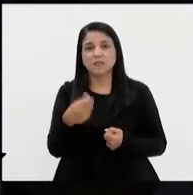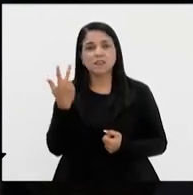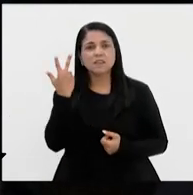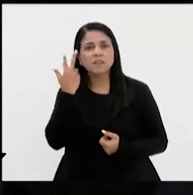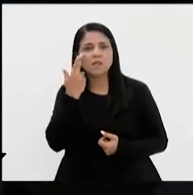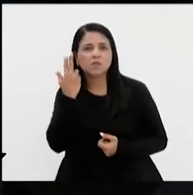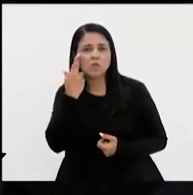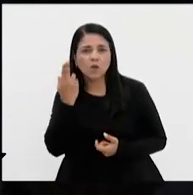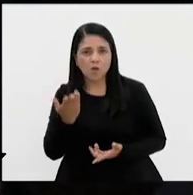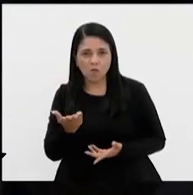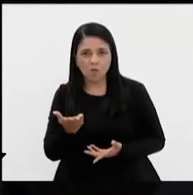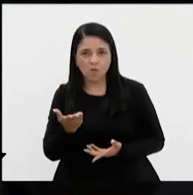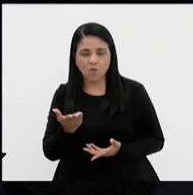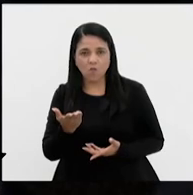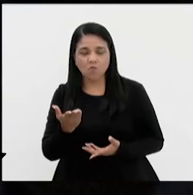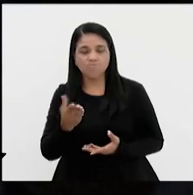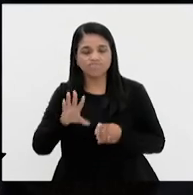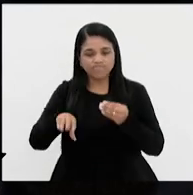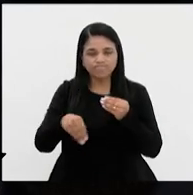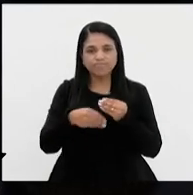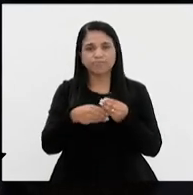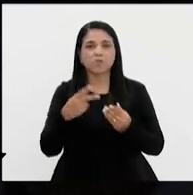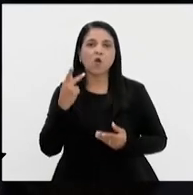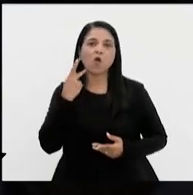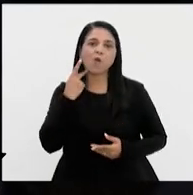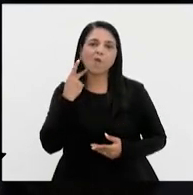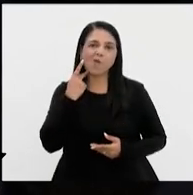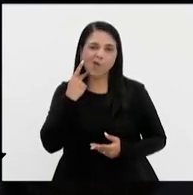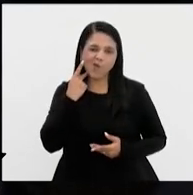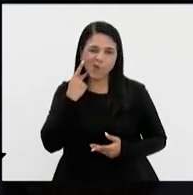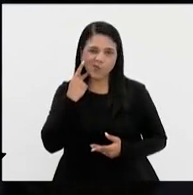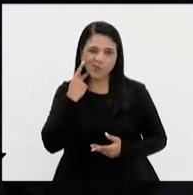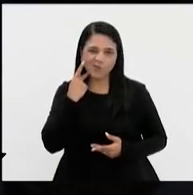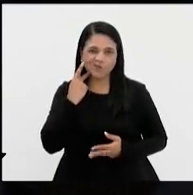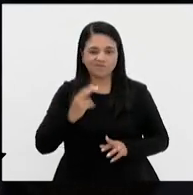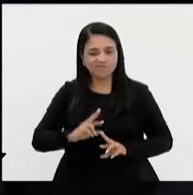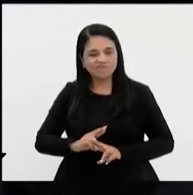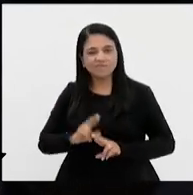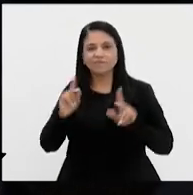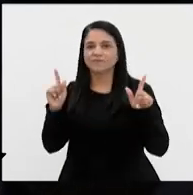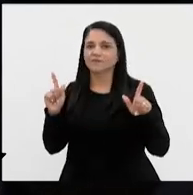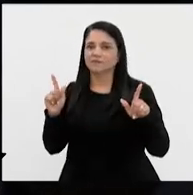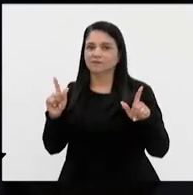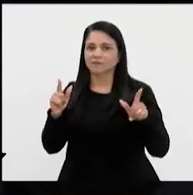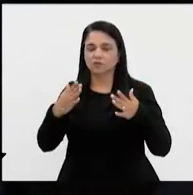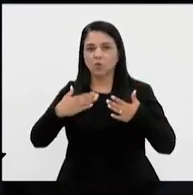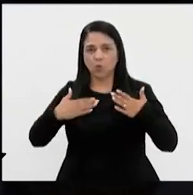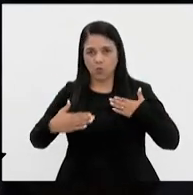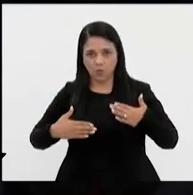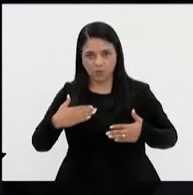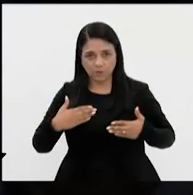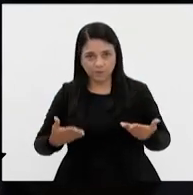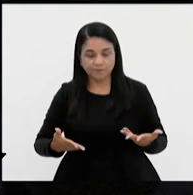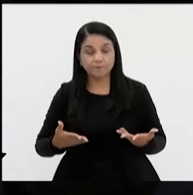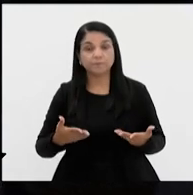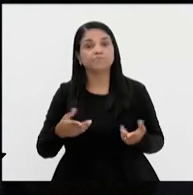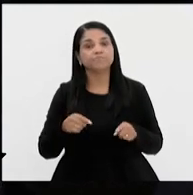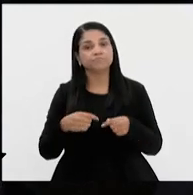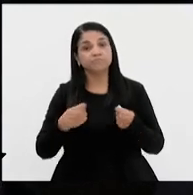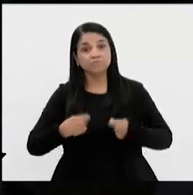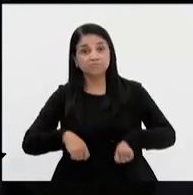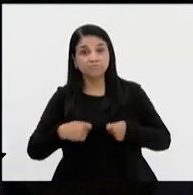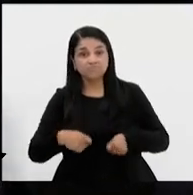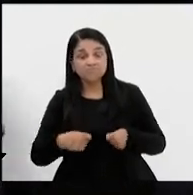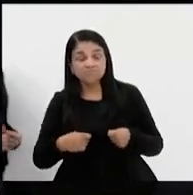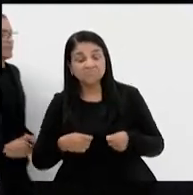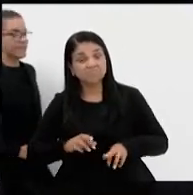natureza, né? Essas composições hormonais diferenciadas. E, necessariamente, não tem a